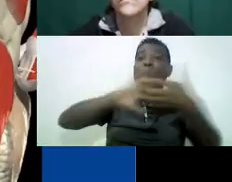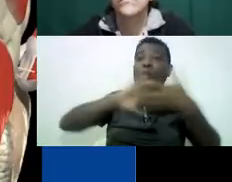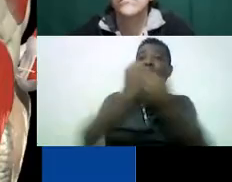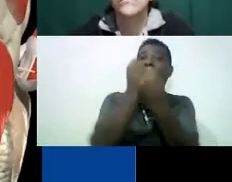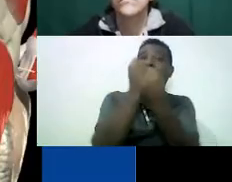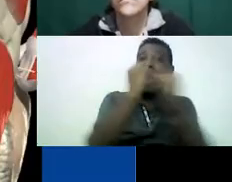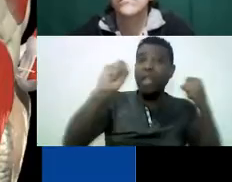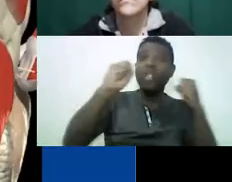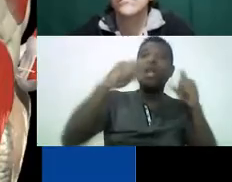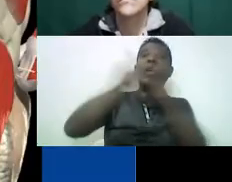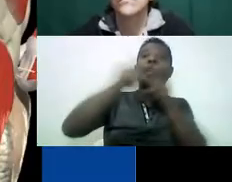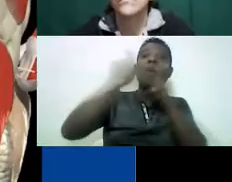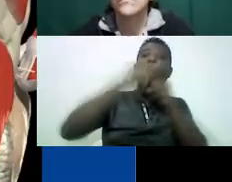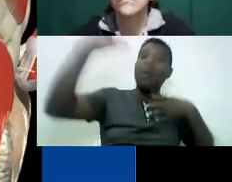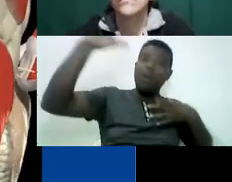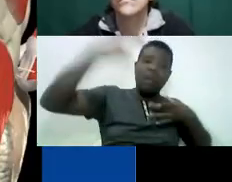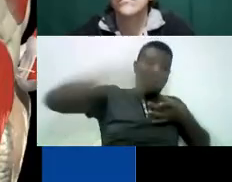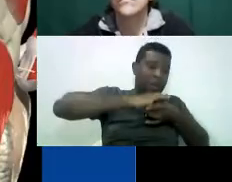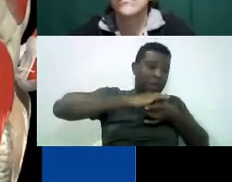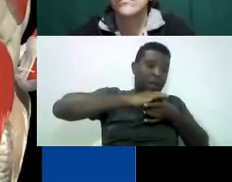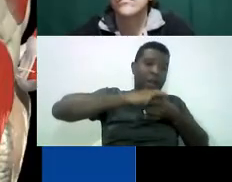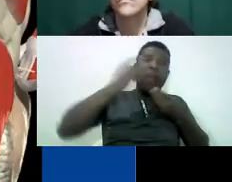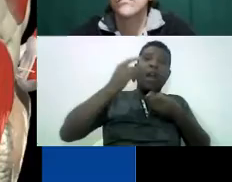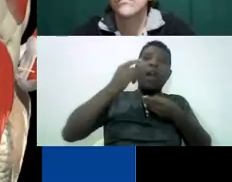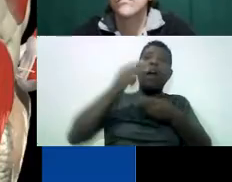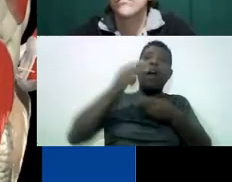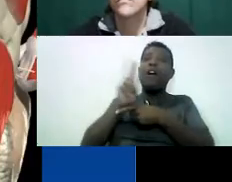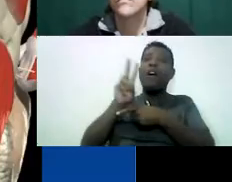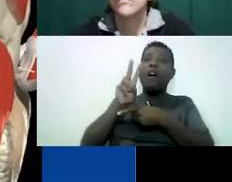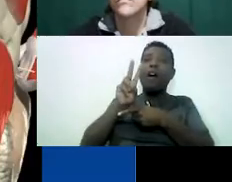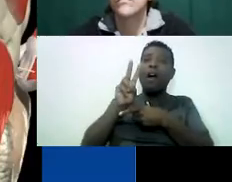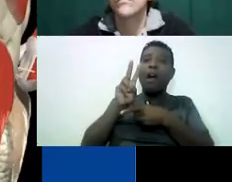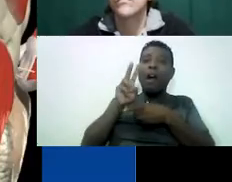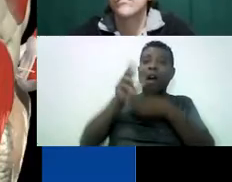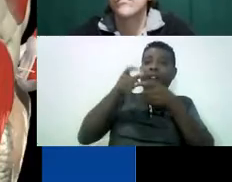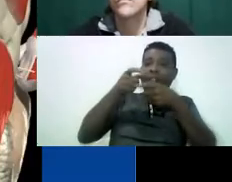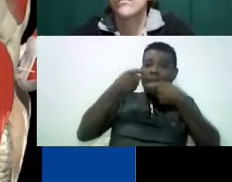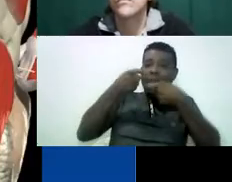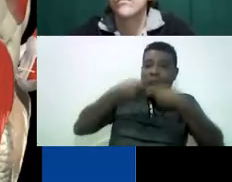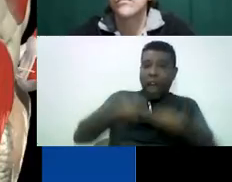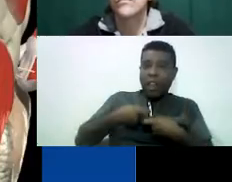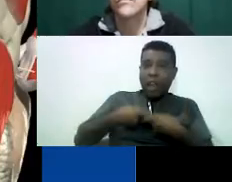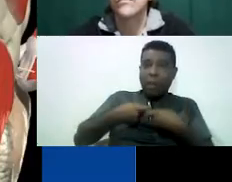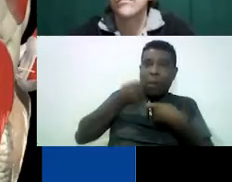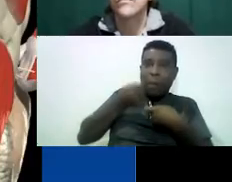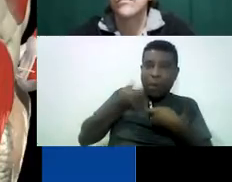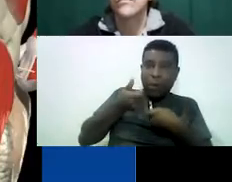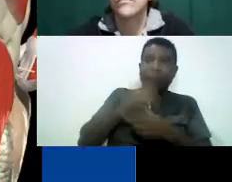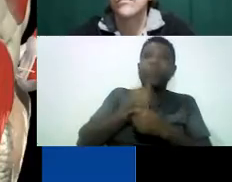músculo também dinâmico. É um músculo que ajuda a rodar e a inclinar o pescoço para o mesmo lado. Então, esplênio